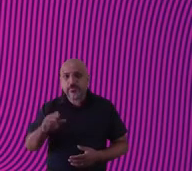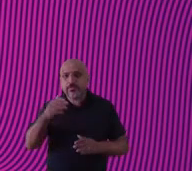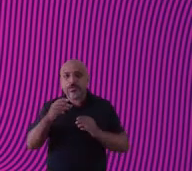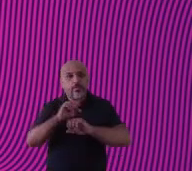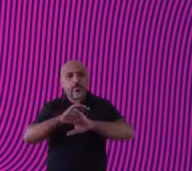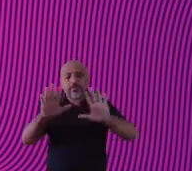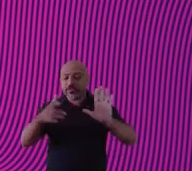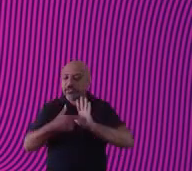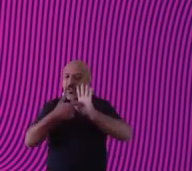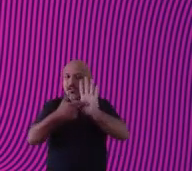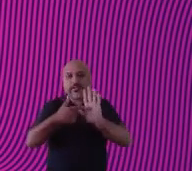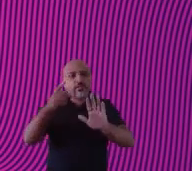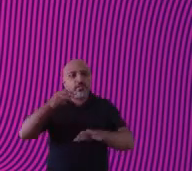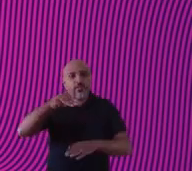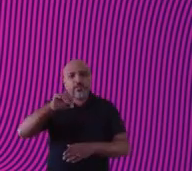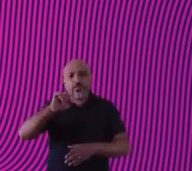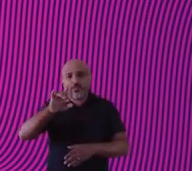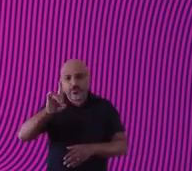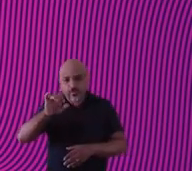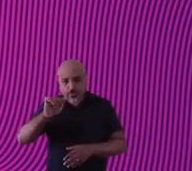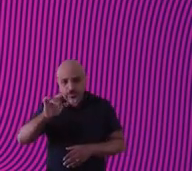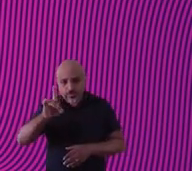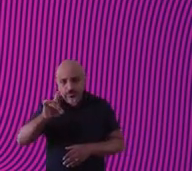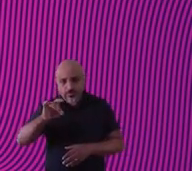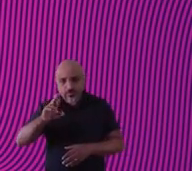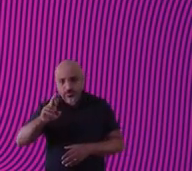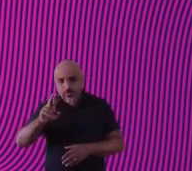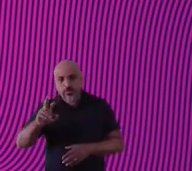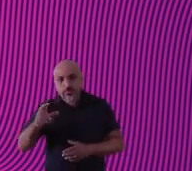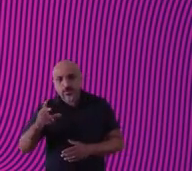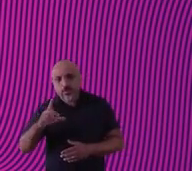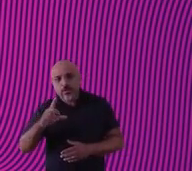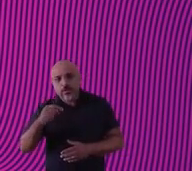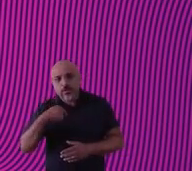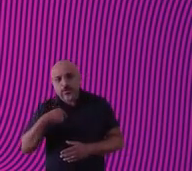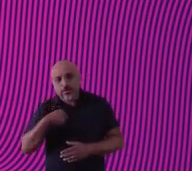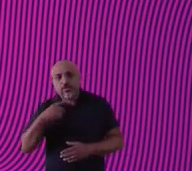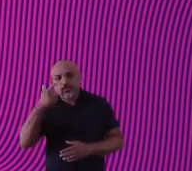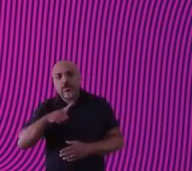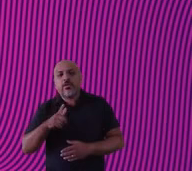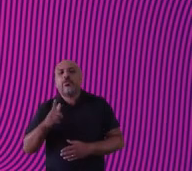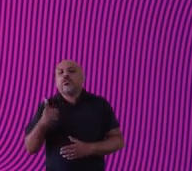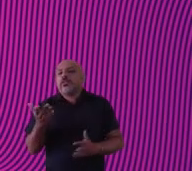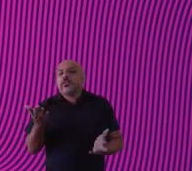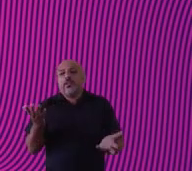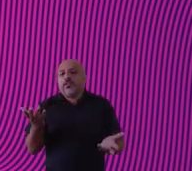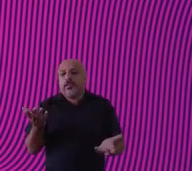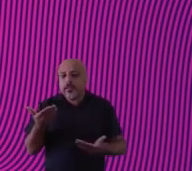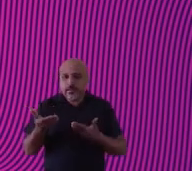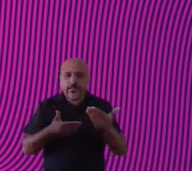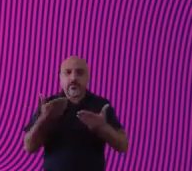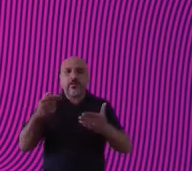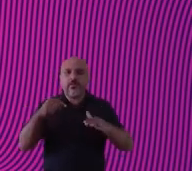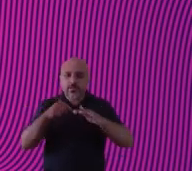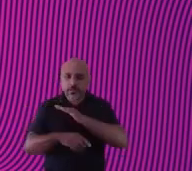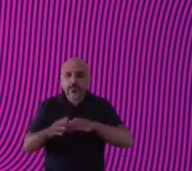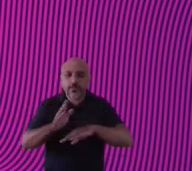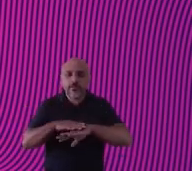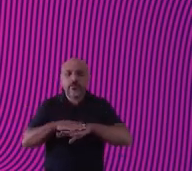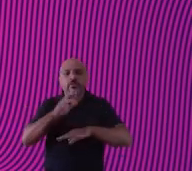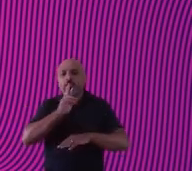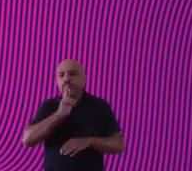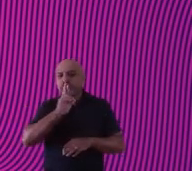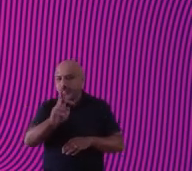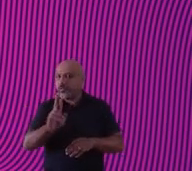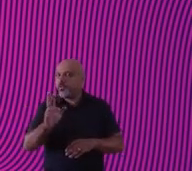da utilização do imunomodulador entendeu então isso aí para mim foi a gota d'água em relação a profundidade resposta é